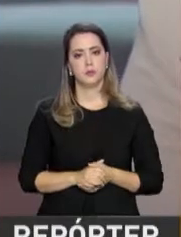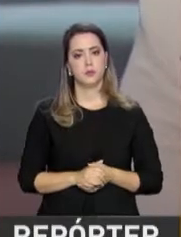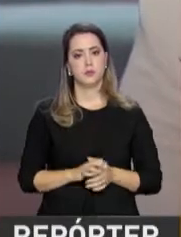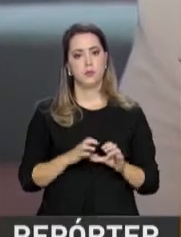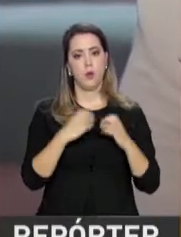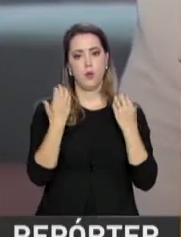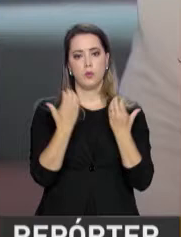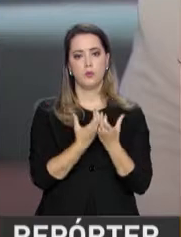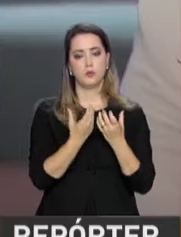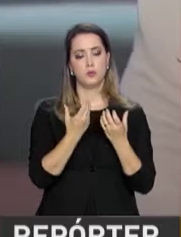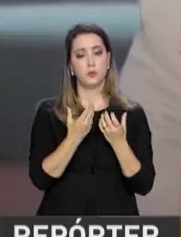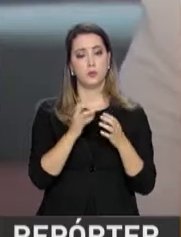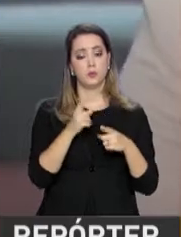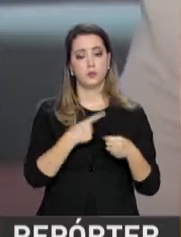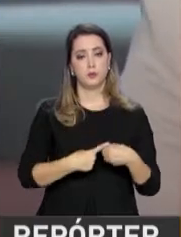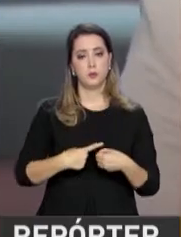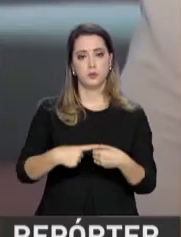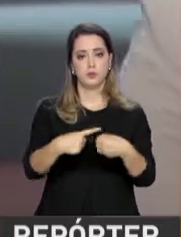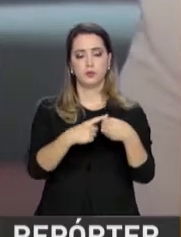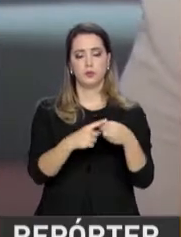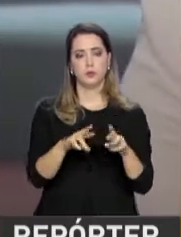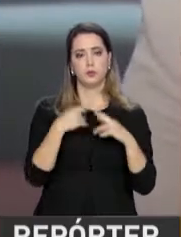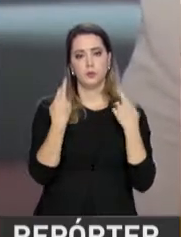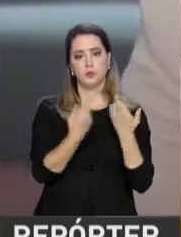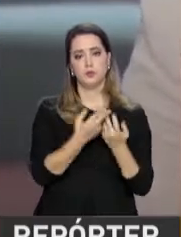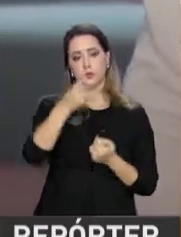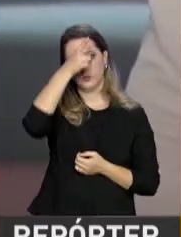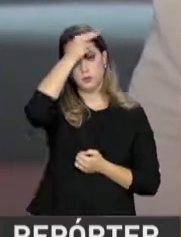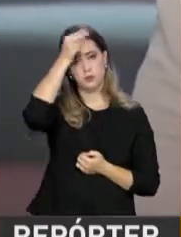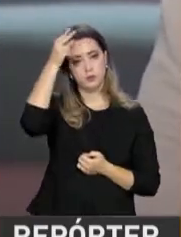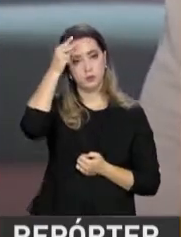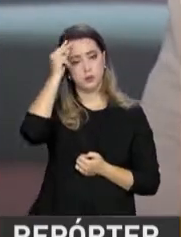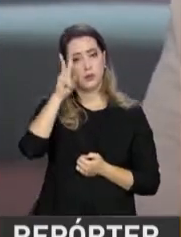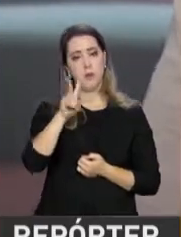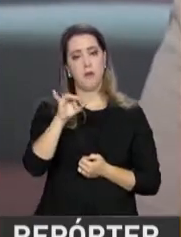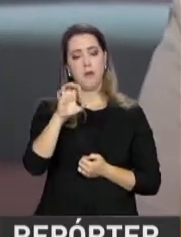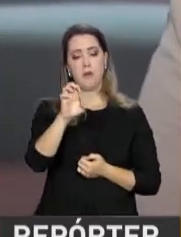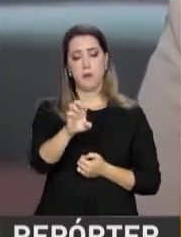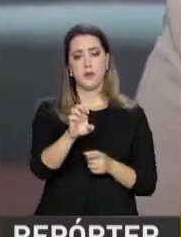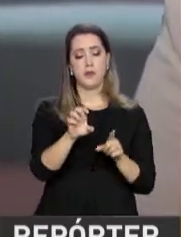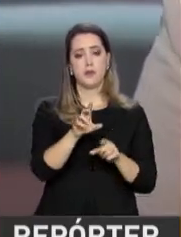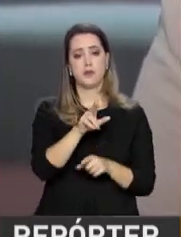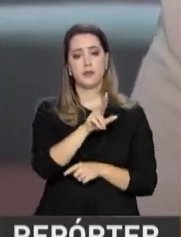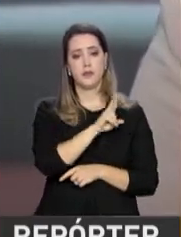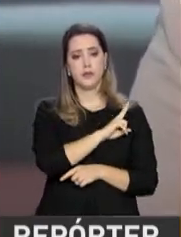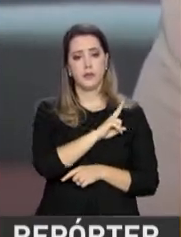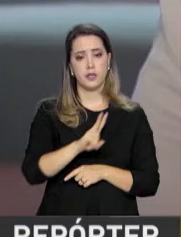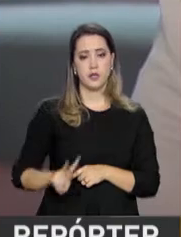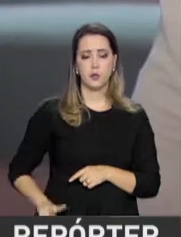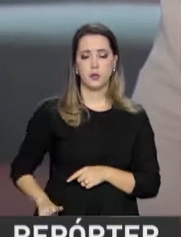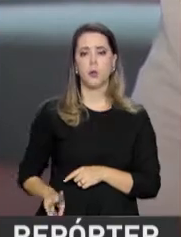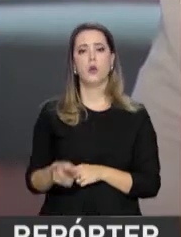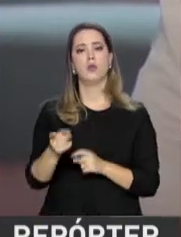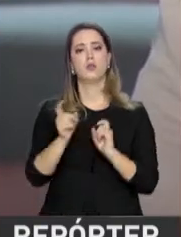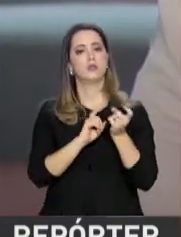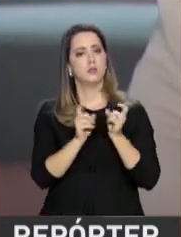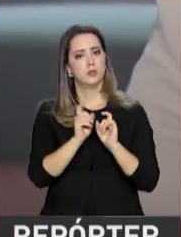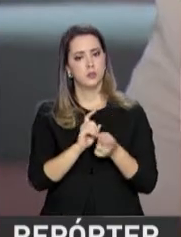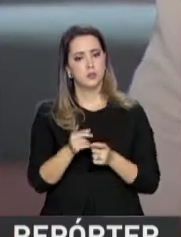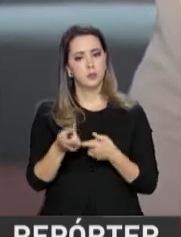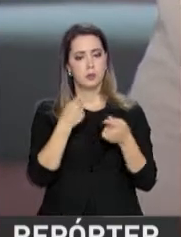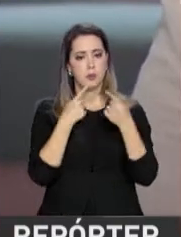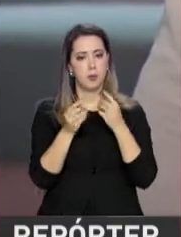de são paulo reúne prefeitos vice prefeitos vereadores e gestores para debate sobre a administração